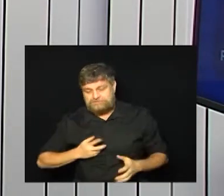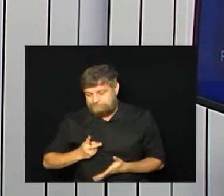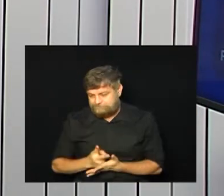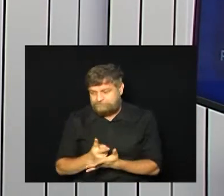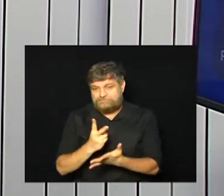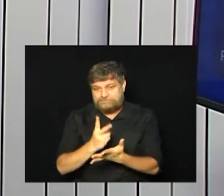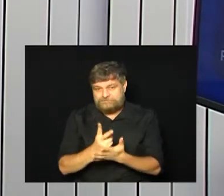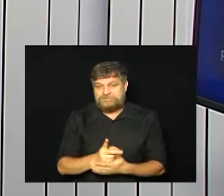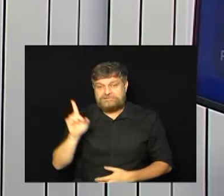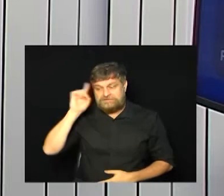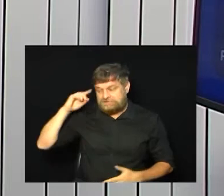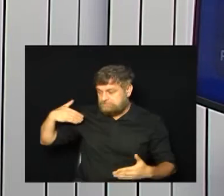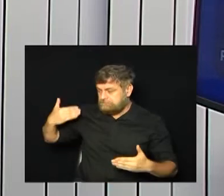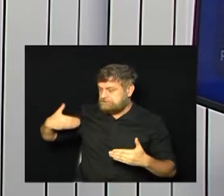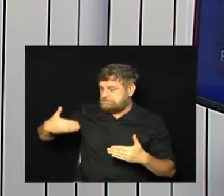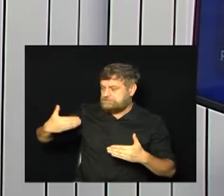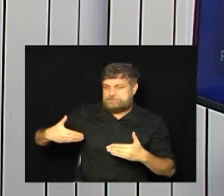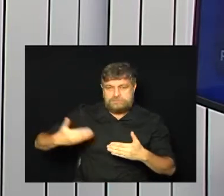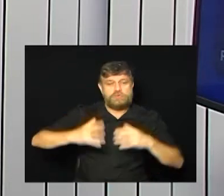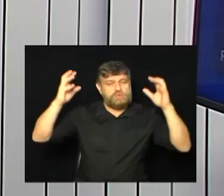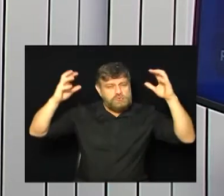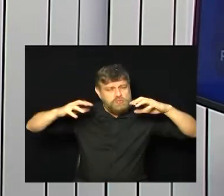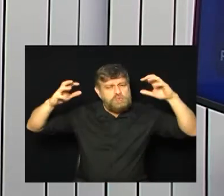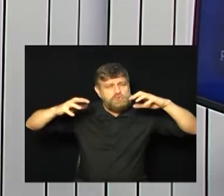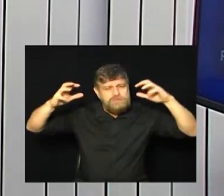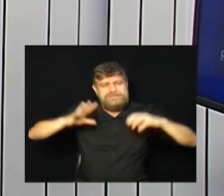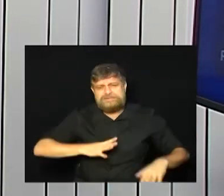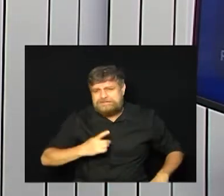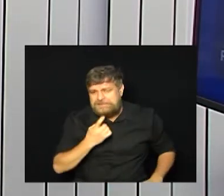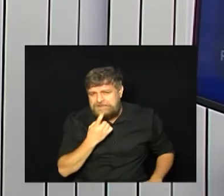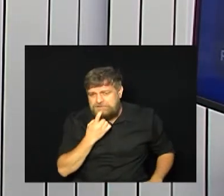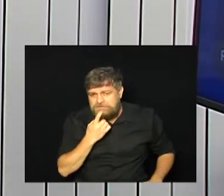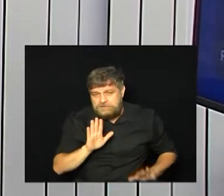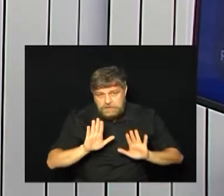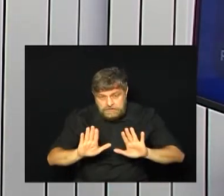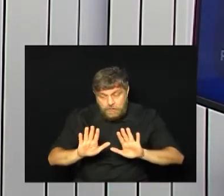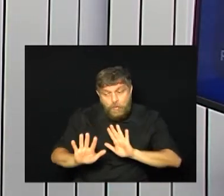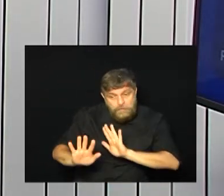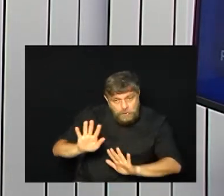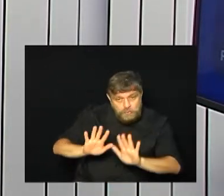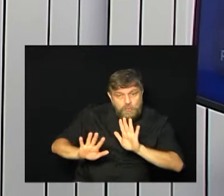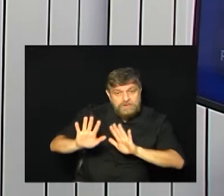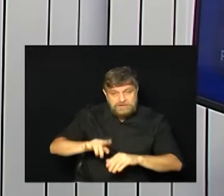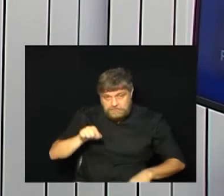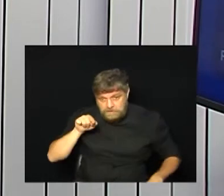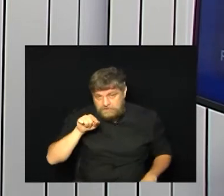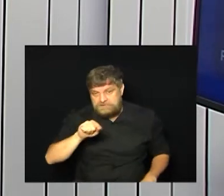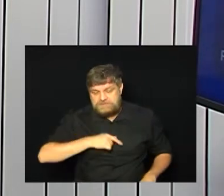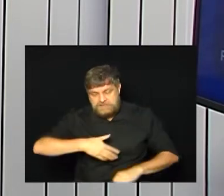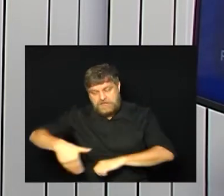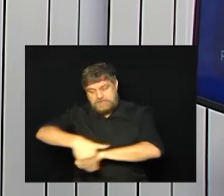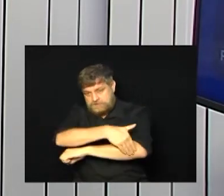nos últimos dias, né? Tem chovido bastante aqui na cidade, então muito cuidado, você que estará na